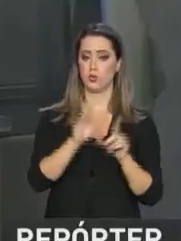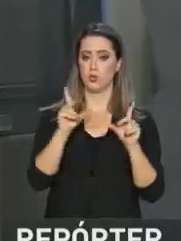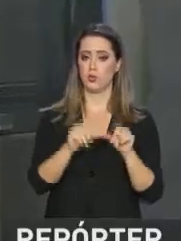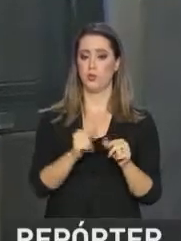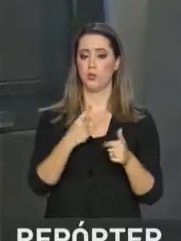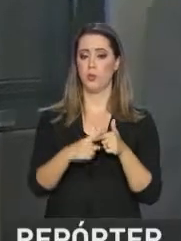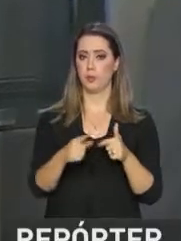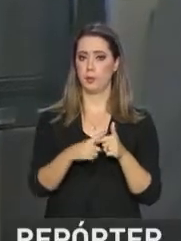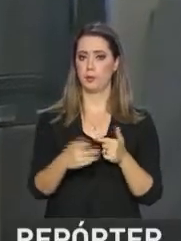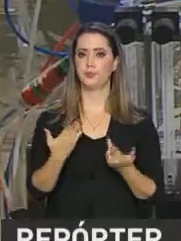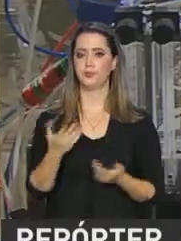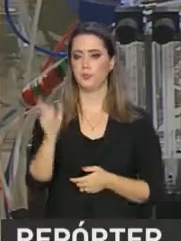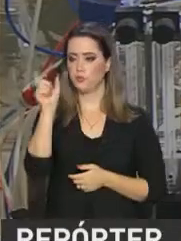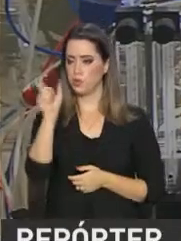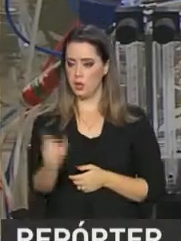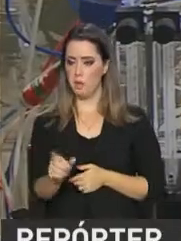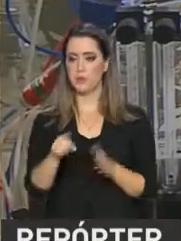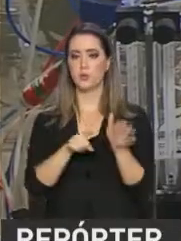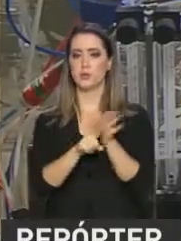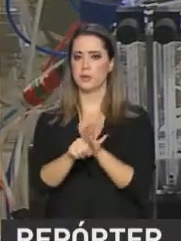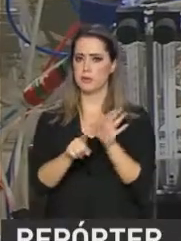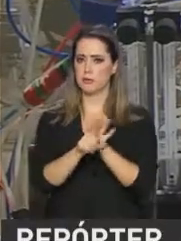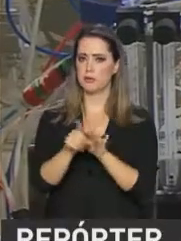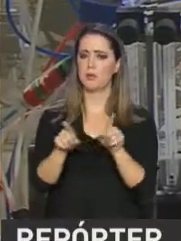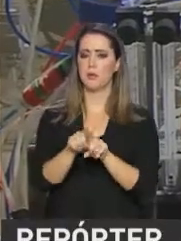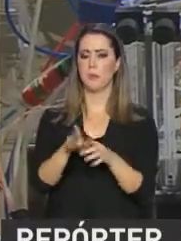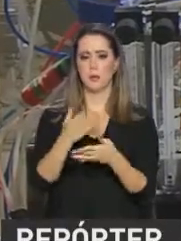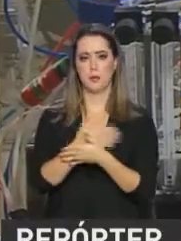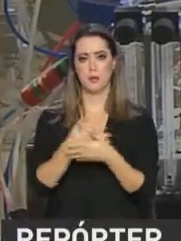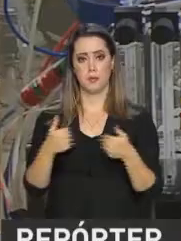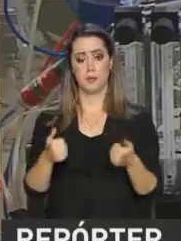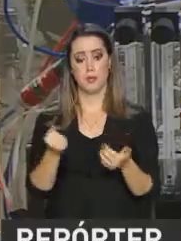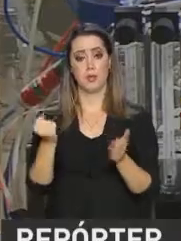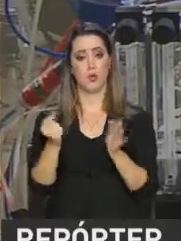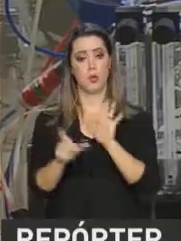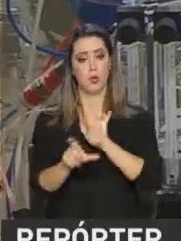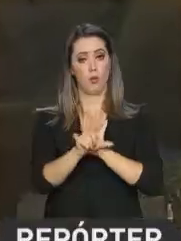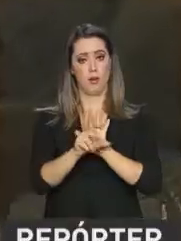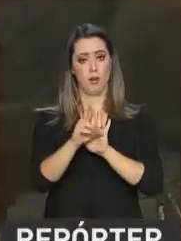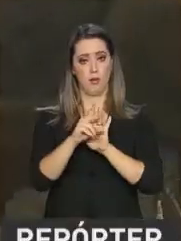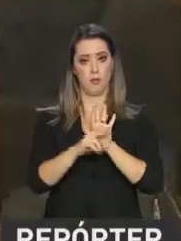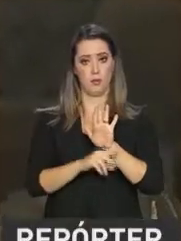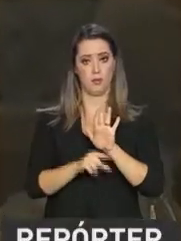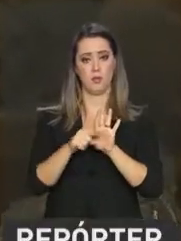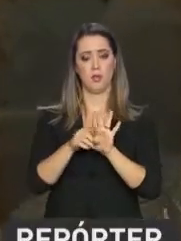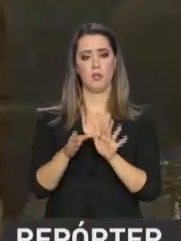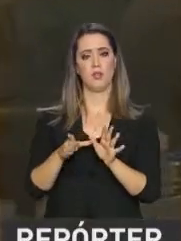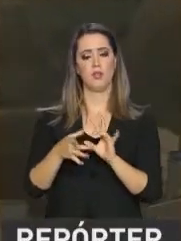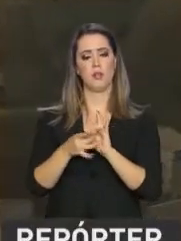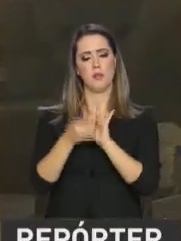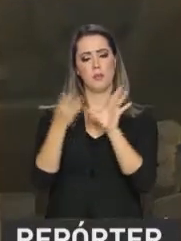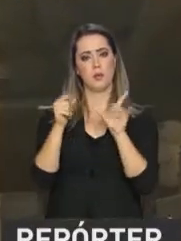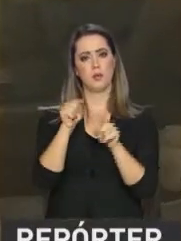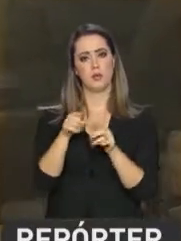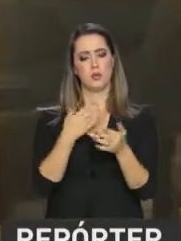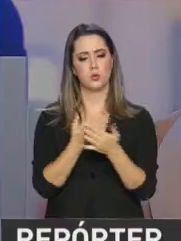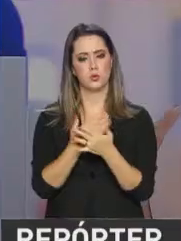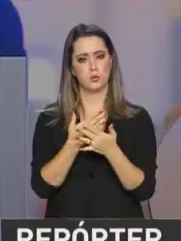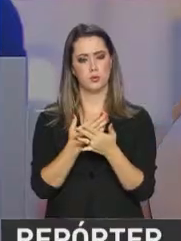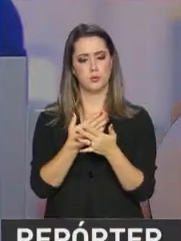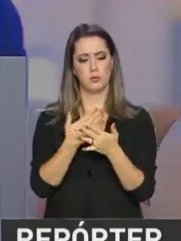o pesquisador também sai ganhando com a regulamentação do marco legal da ciência e tecnologia ao ter mais liberdade para trabalhar